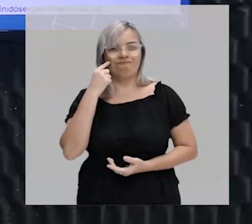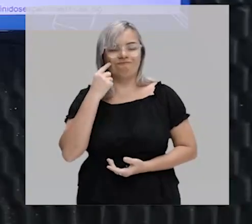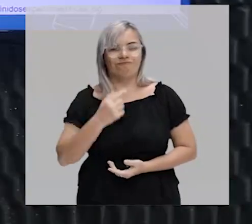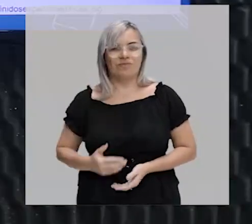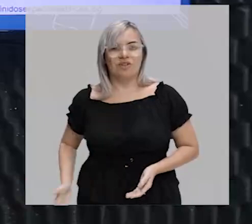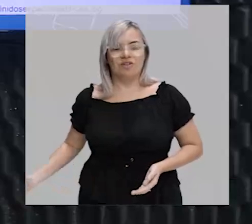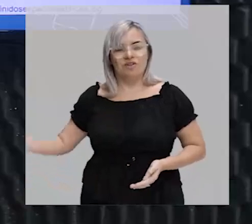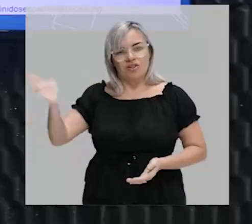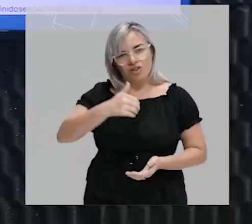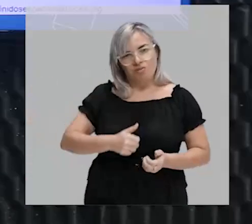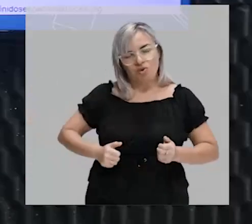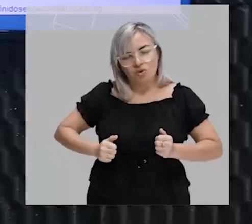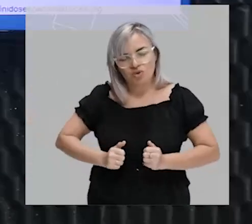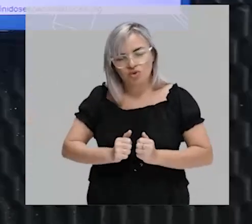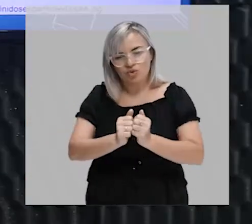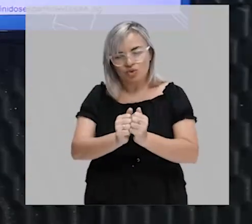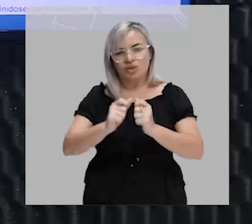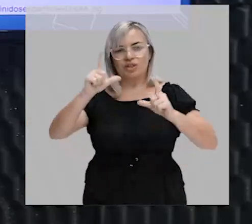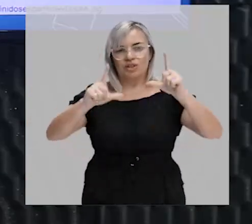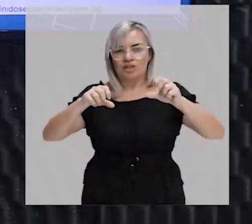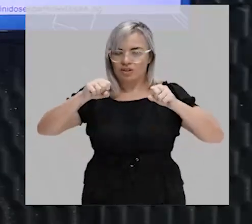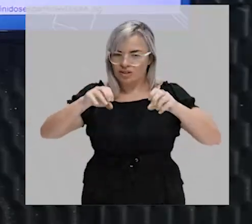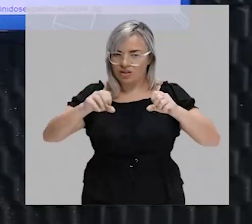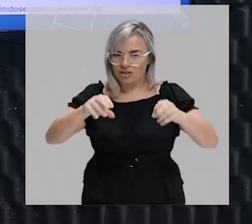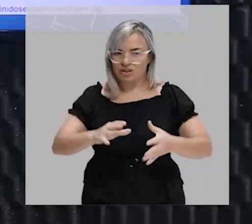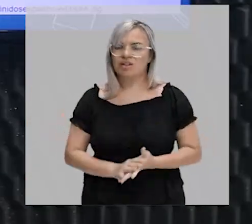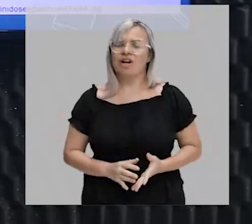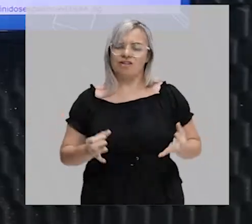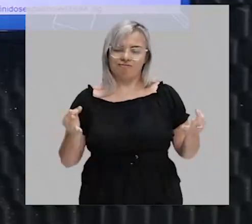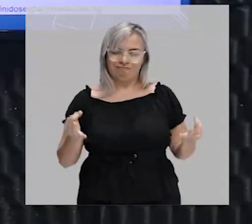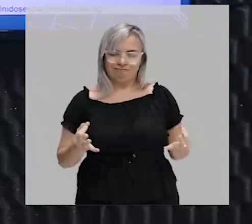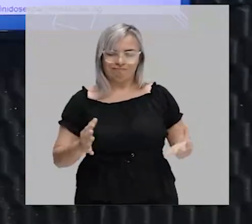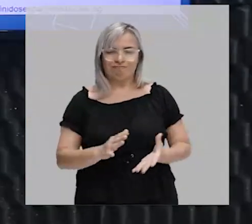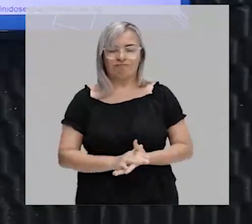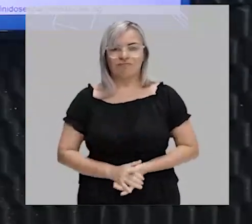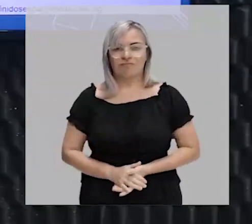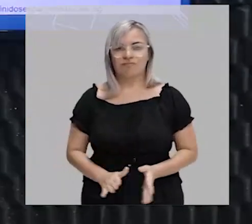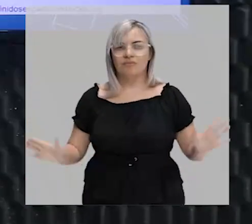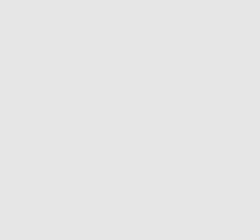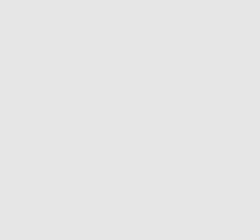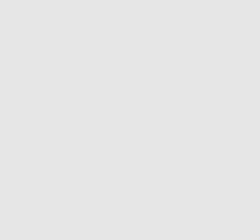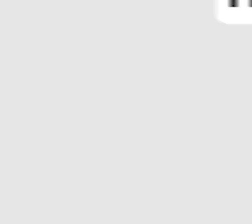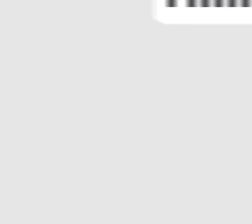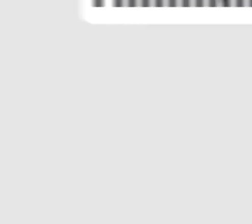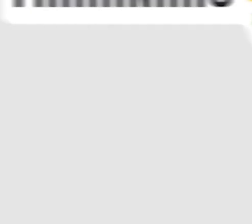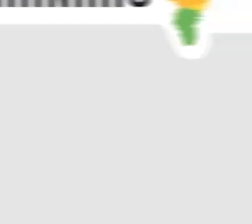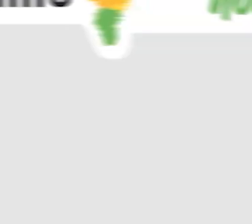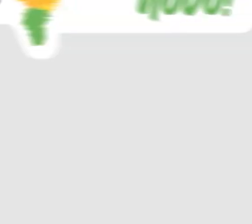TV Educação para tirar as dúvidas de vocês. Tá certo, galera? Hasta luego!